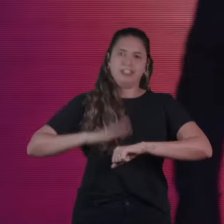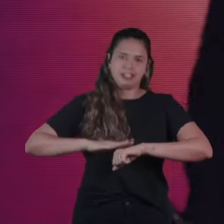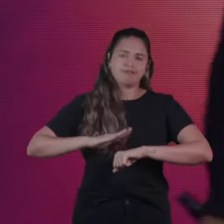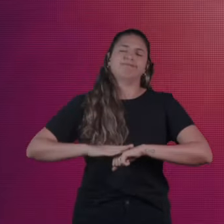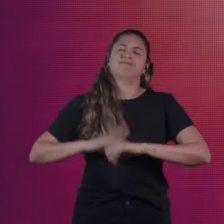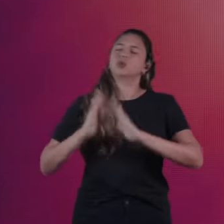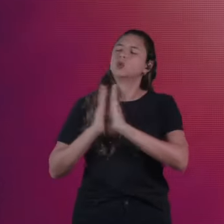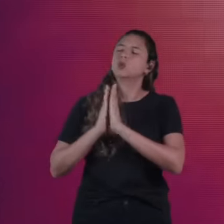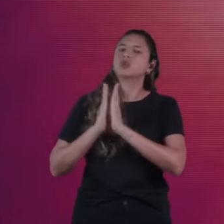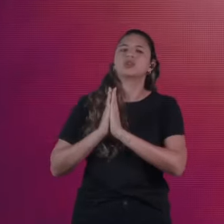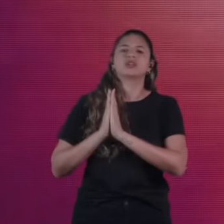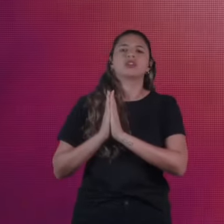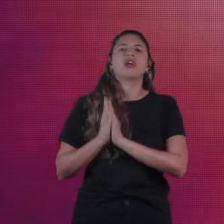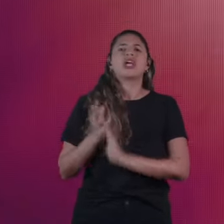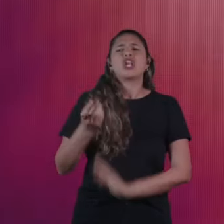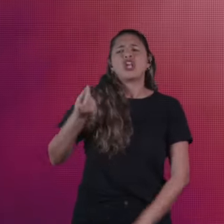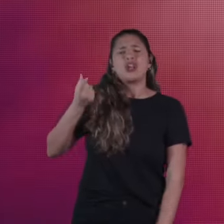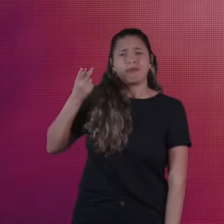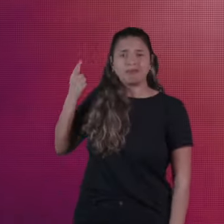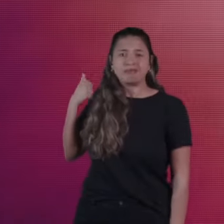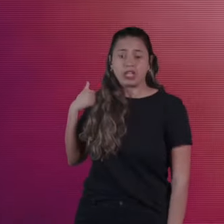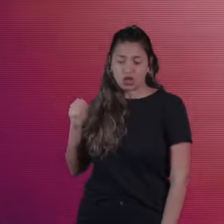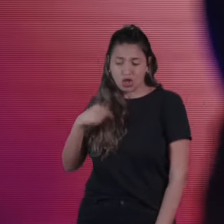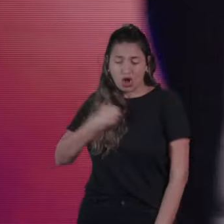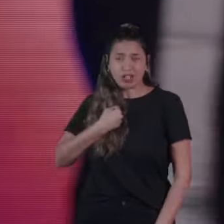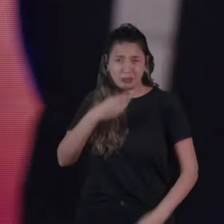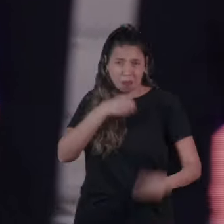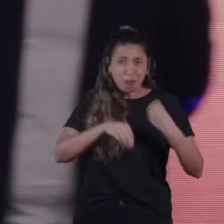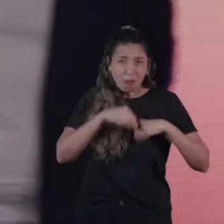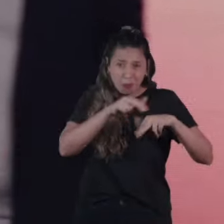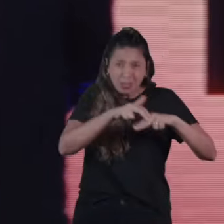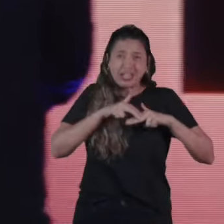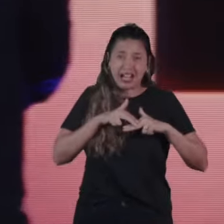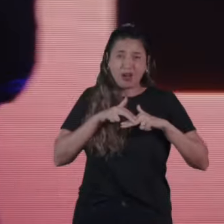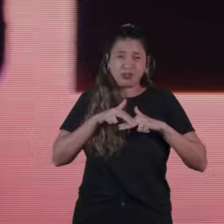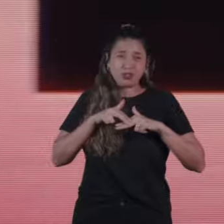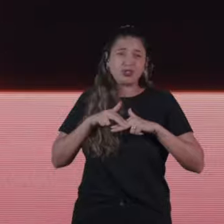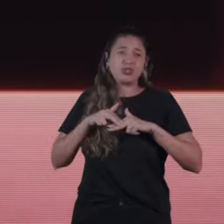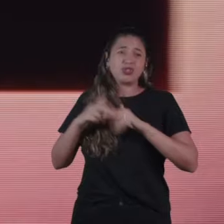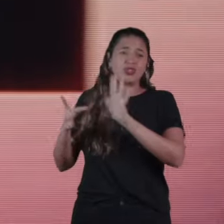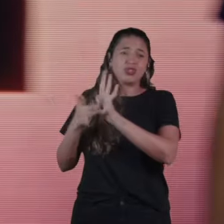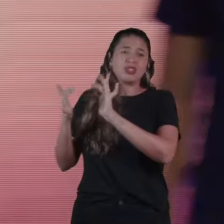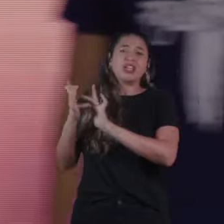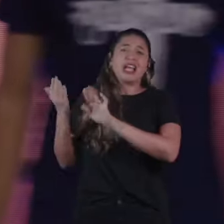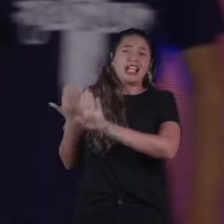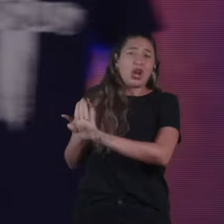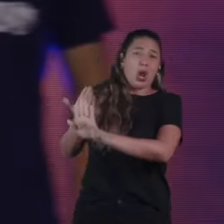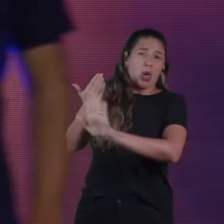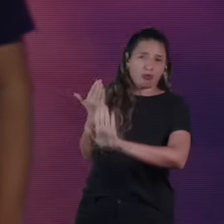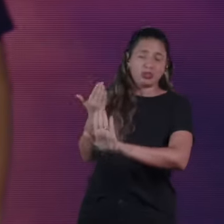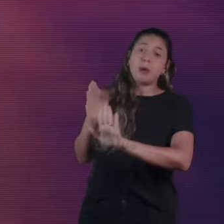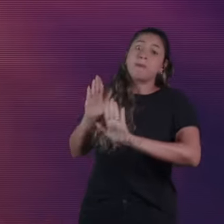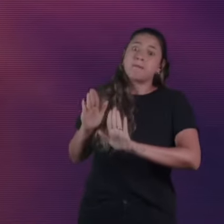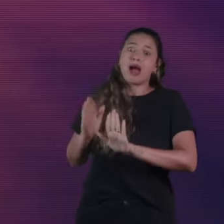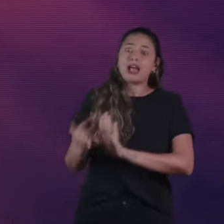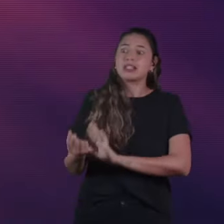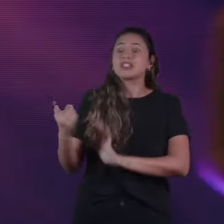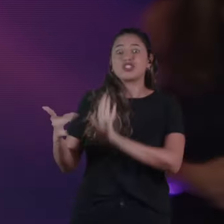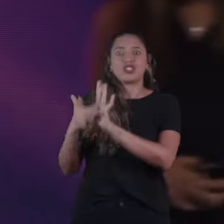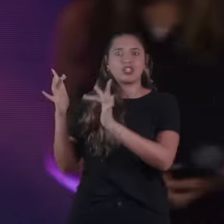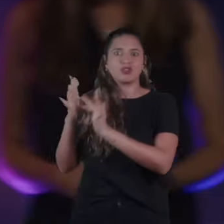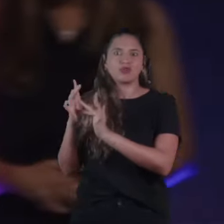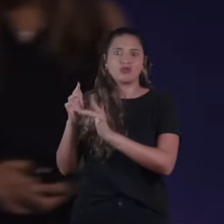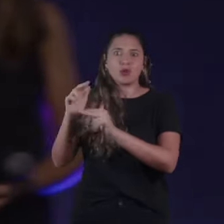Todos nós estávamos por natureza longe de Deus, mas Jesus morreu na cruz no nosso lugar. Ele pagou o preço dos